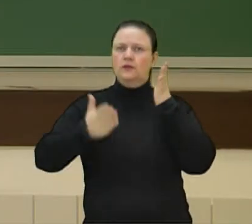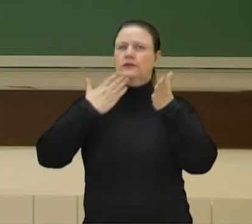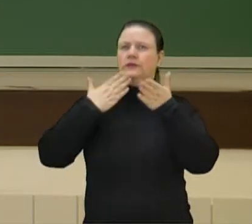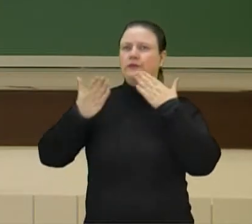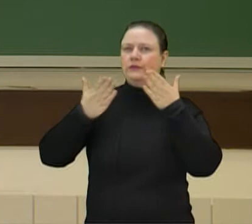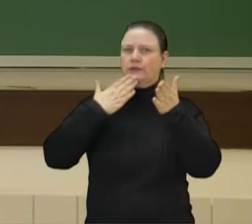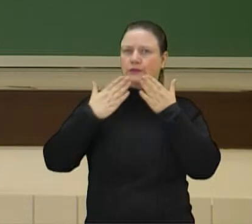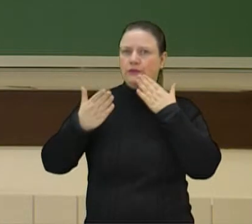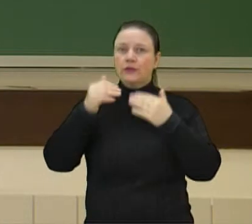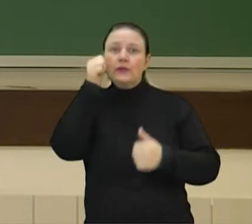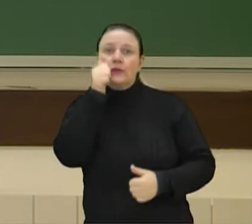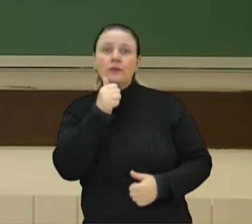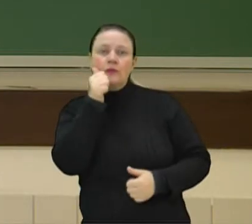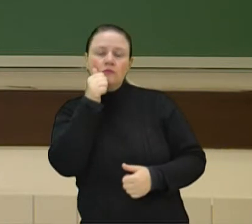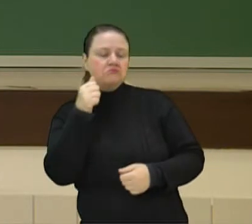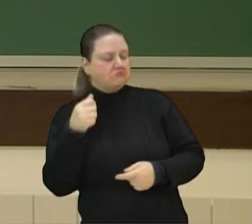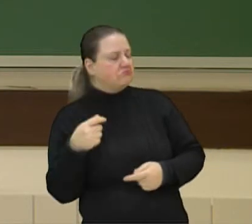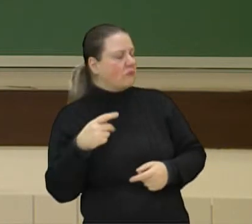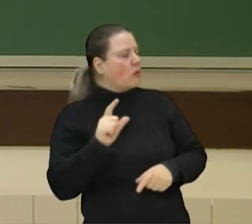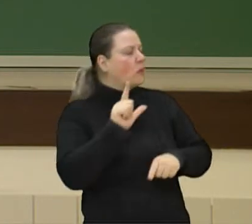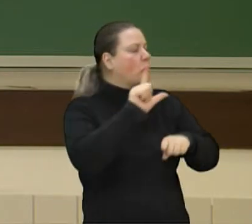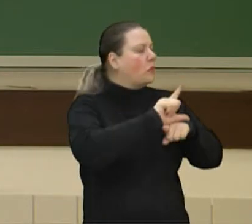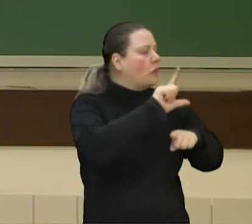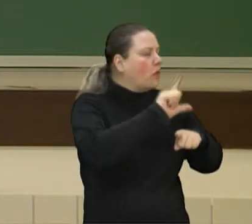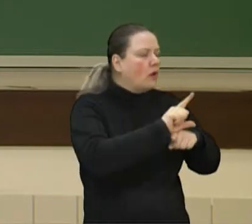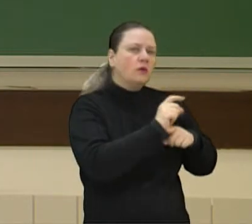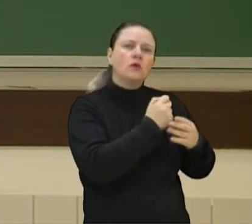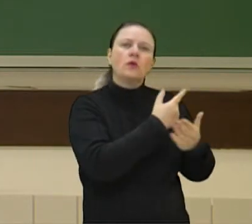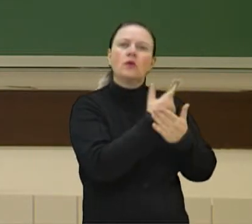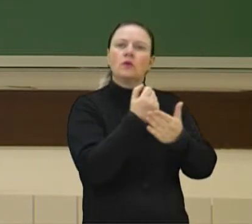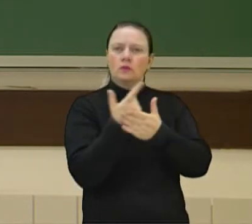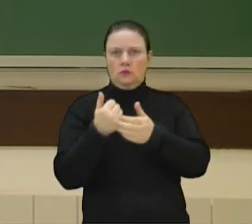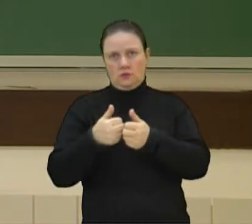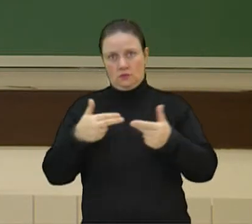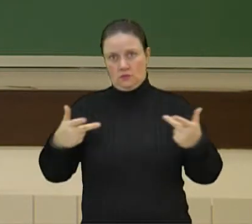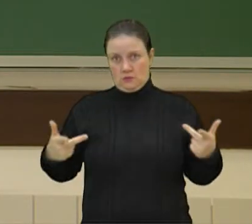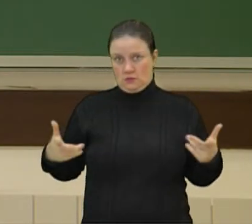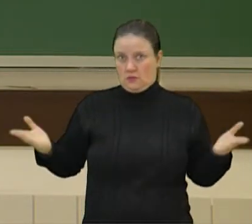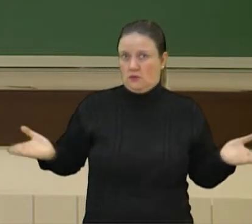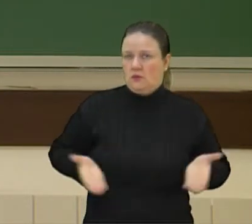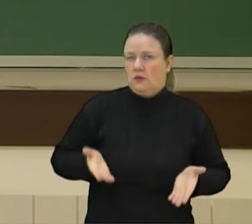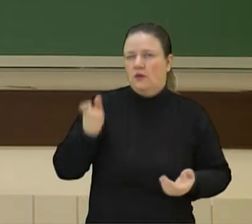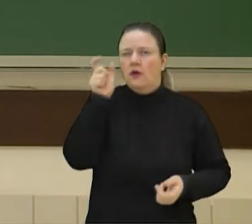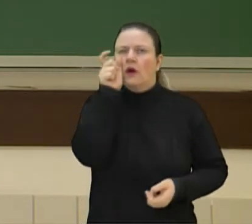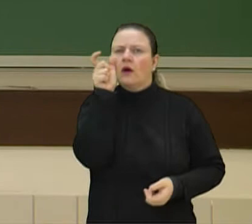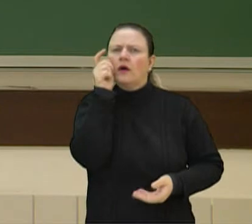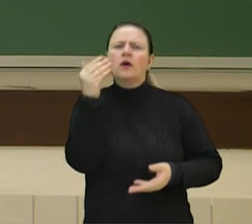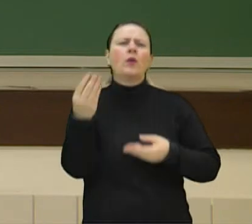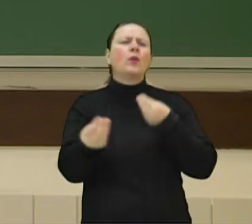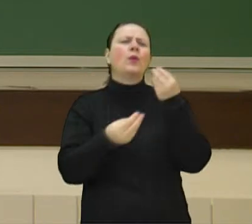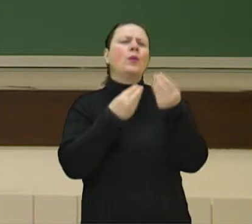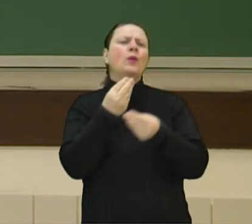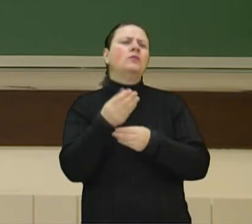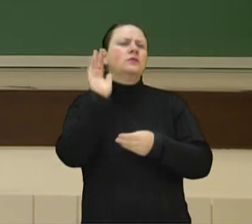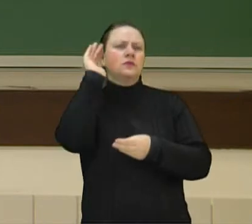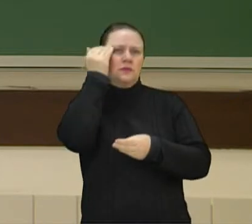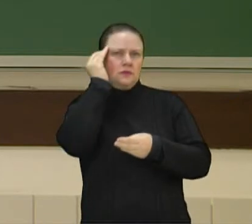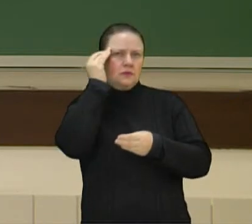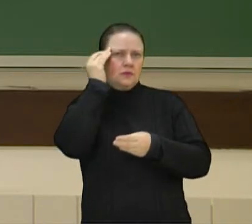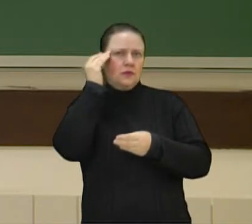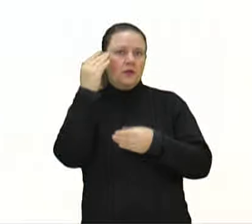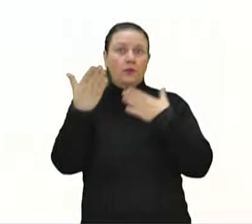indo fazer compras, né? Agora vamos ver se vocês entenderam esse diálogo, né? Vamos ver o que vocês